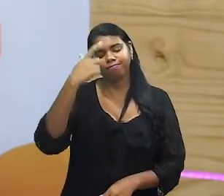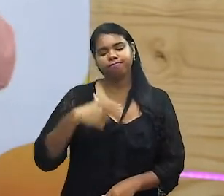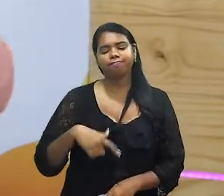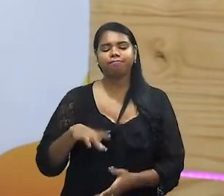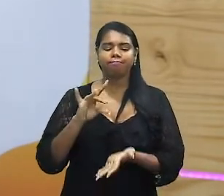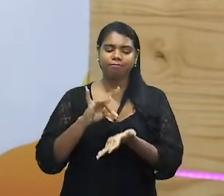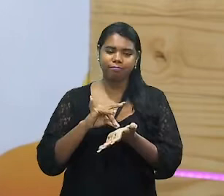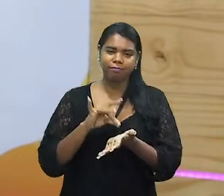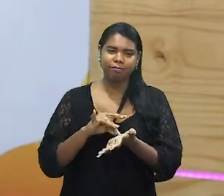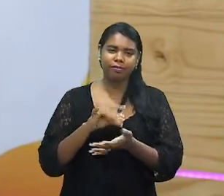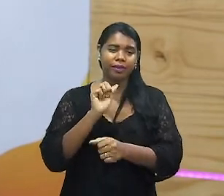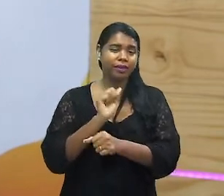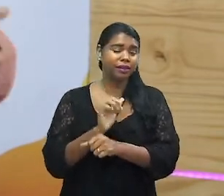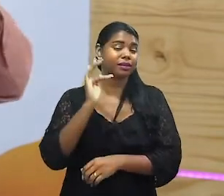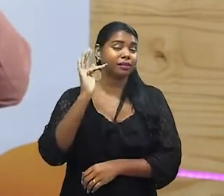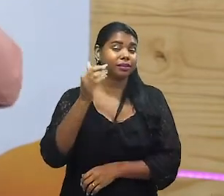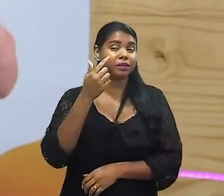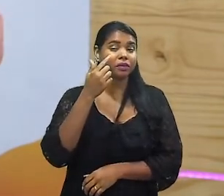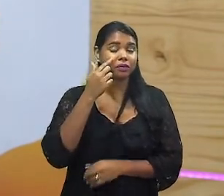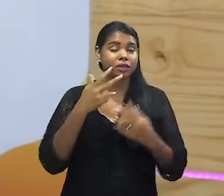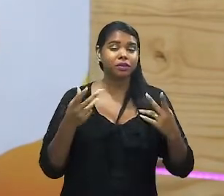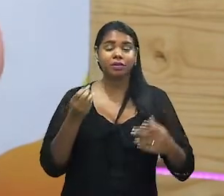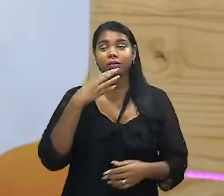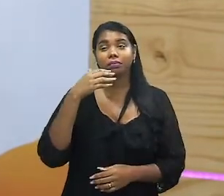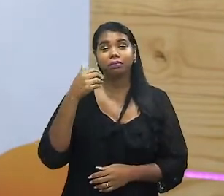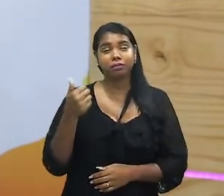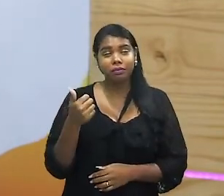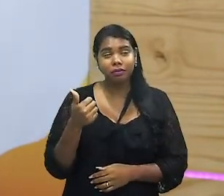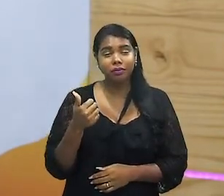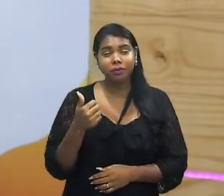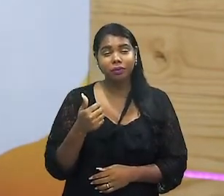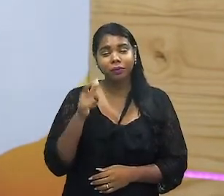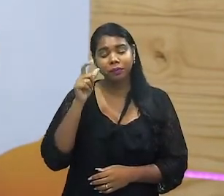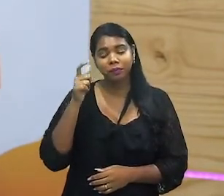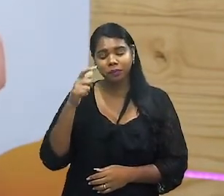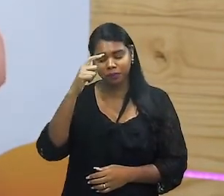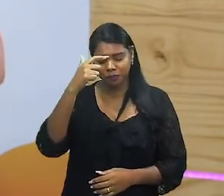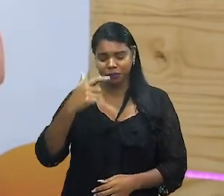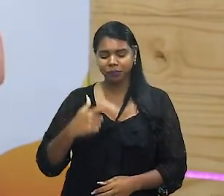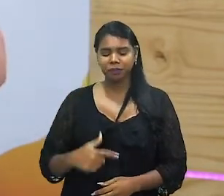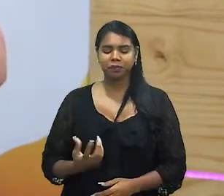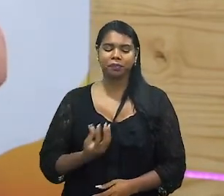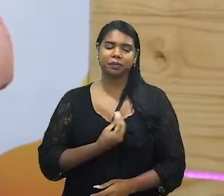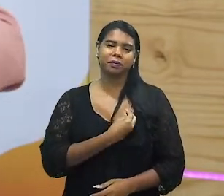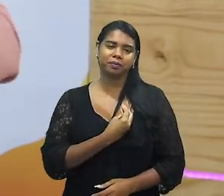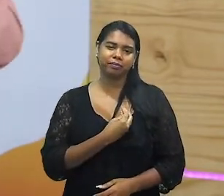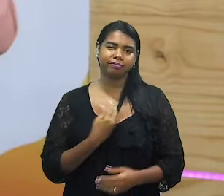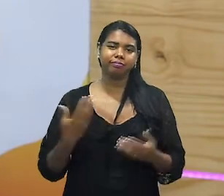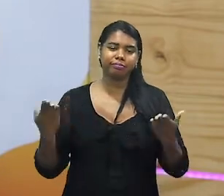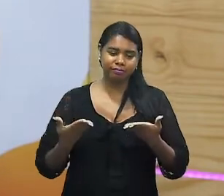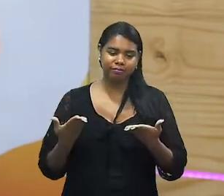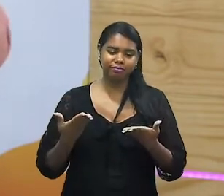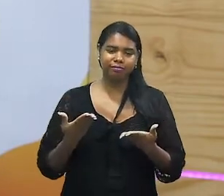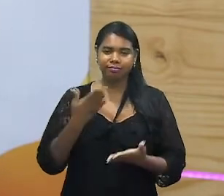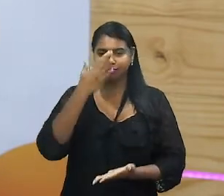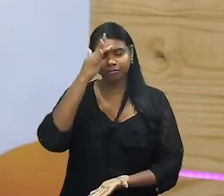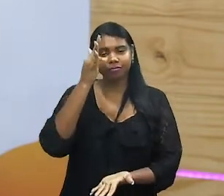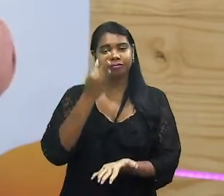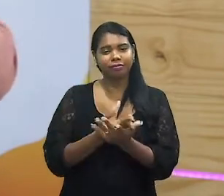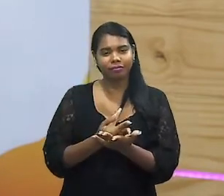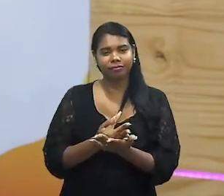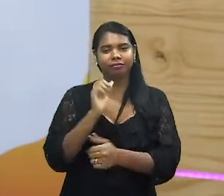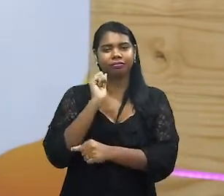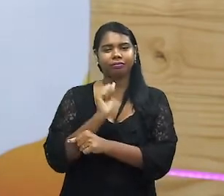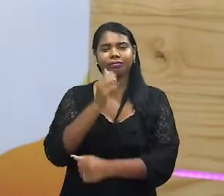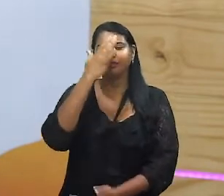realista esperançoso, ver as coisas não é na sua inteireza, na sua realidade, mas ter fé, ter esperança,